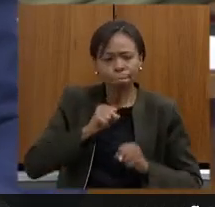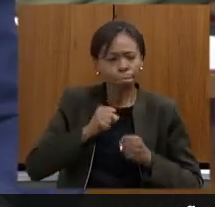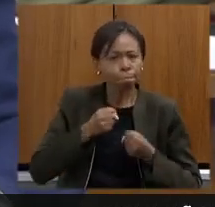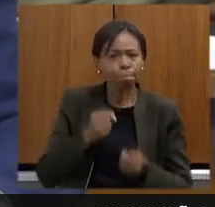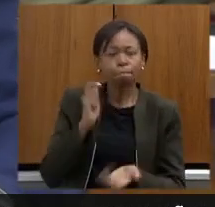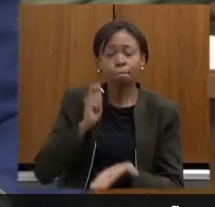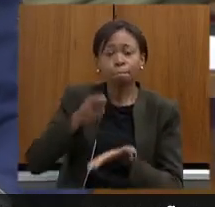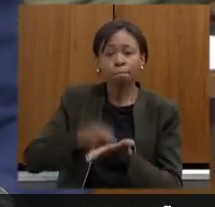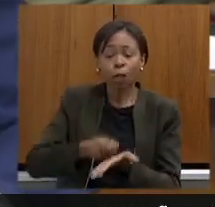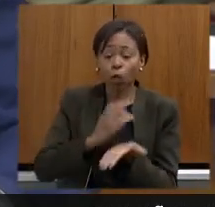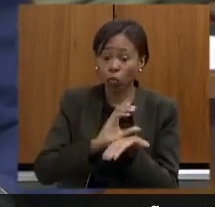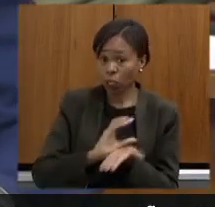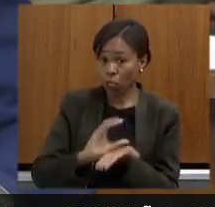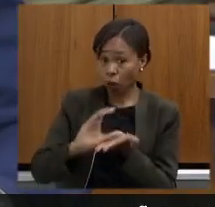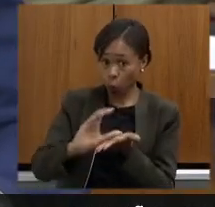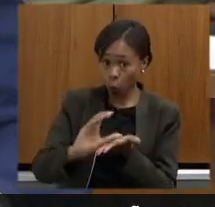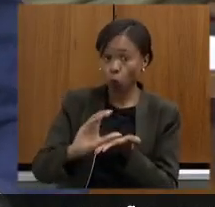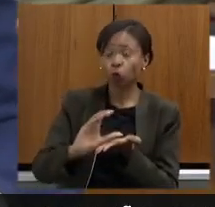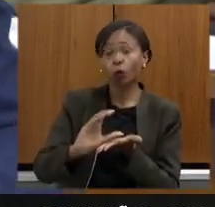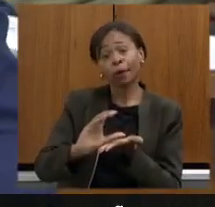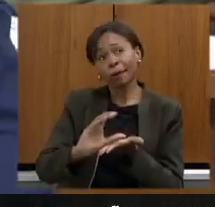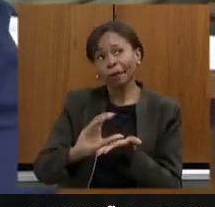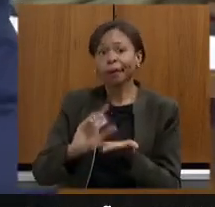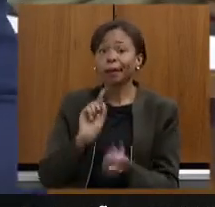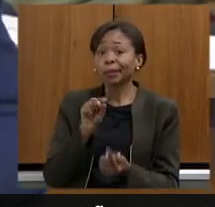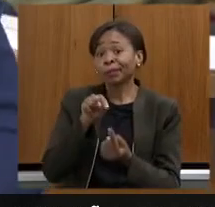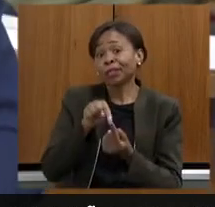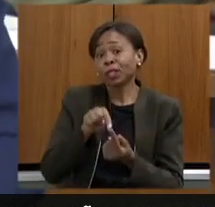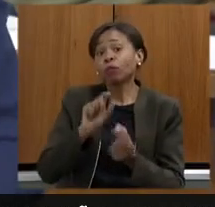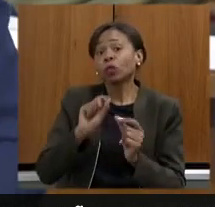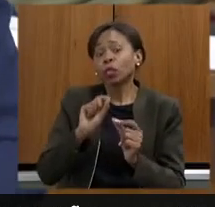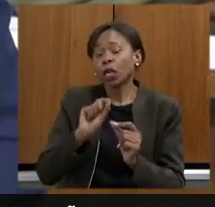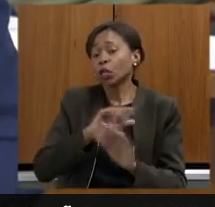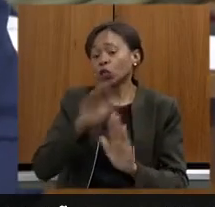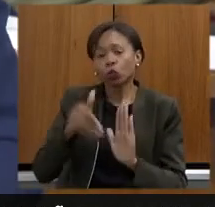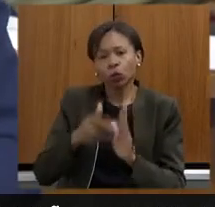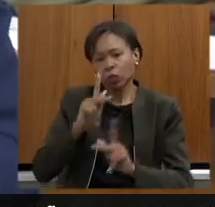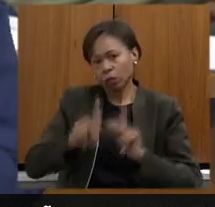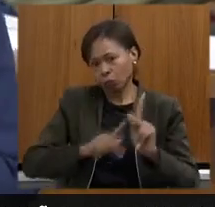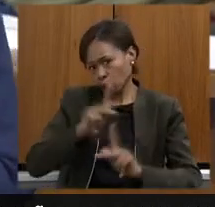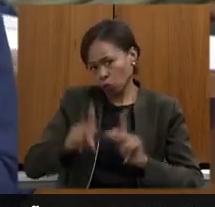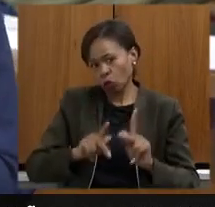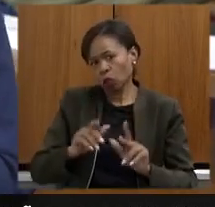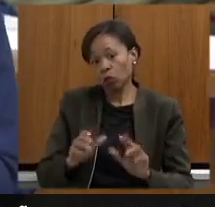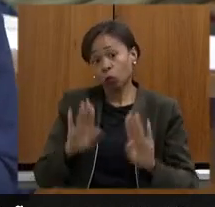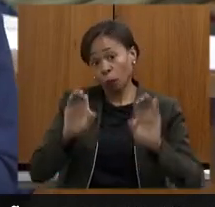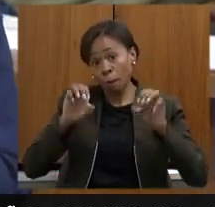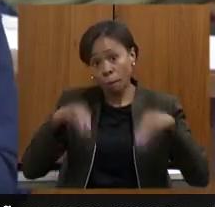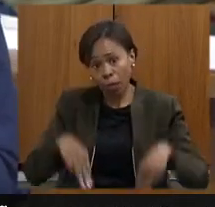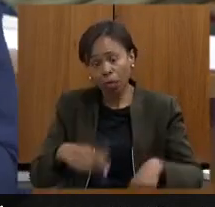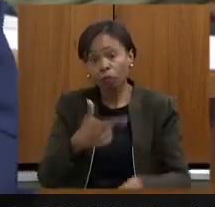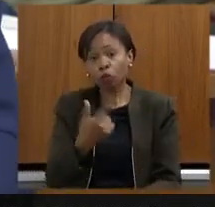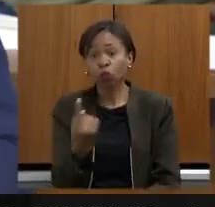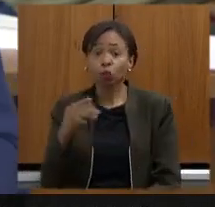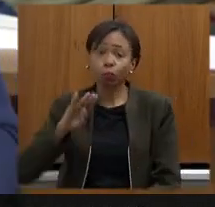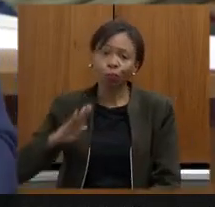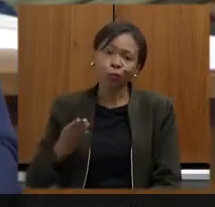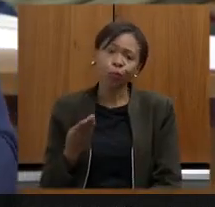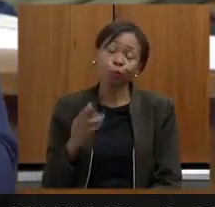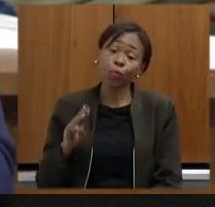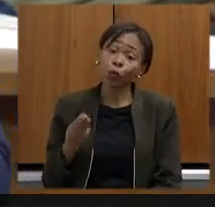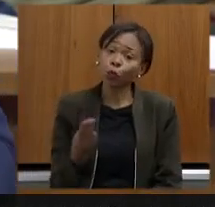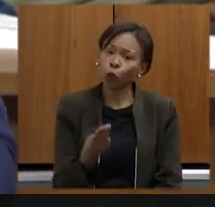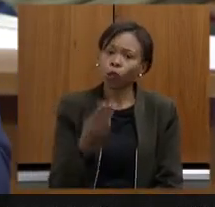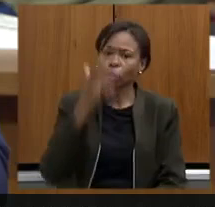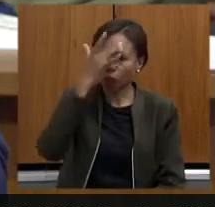que a destinação de desse recurso ao fim e ao cabo é para o bem de todos os seus 21 milhões de mineiros e mineiras que estão